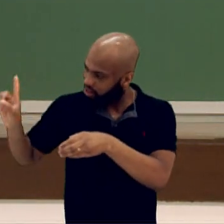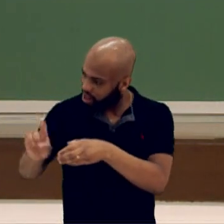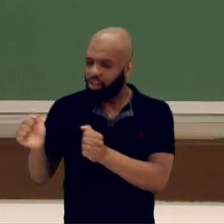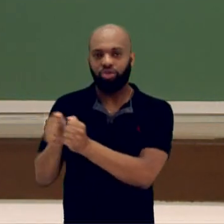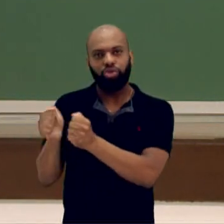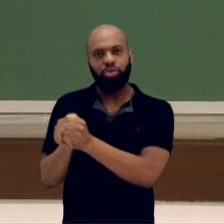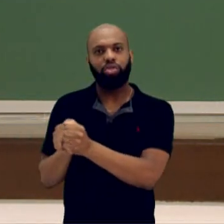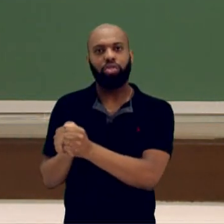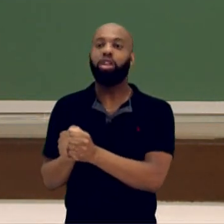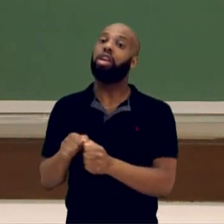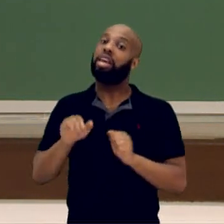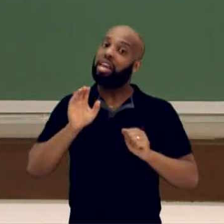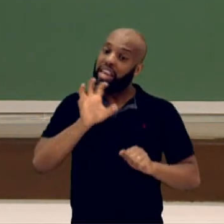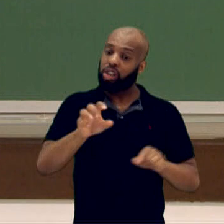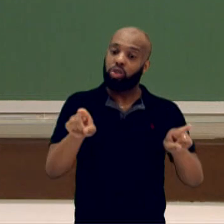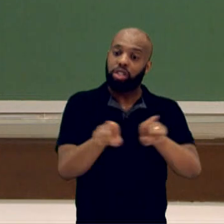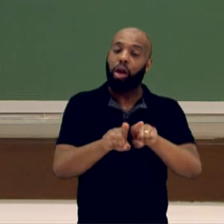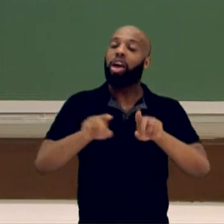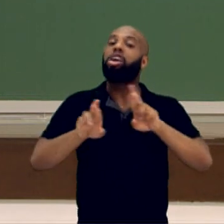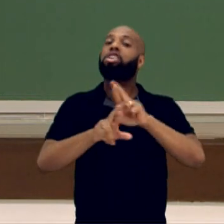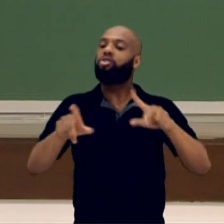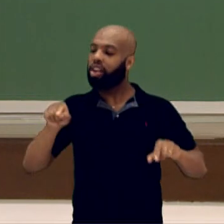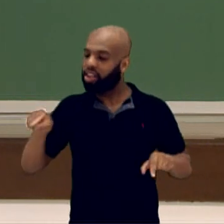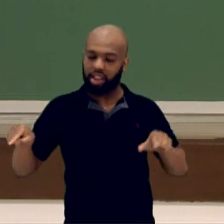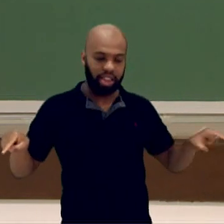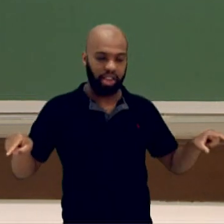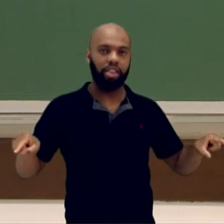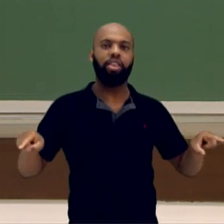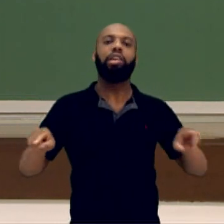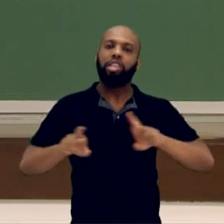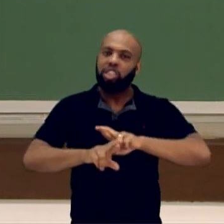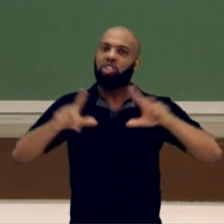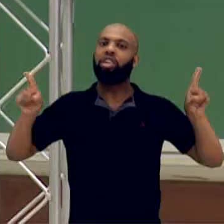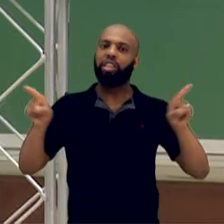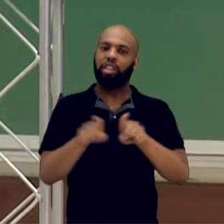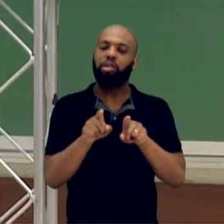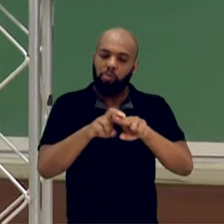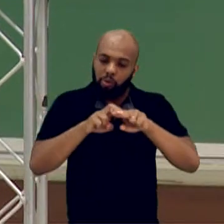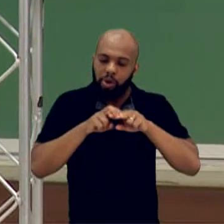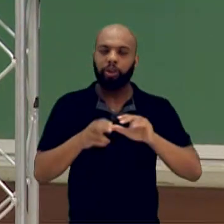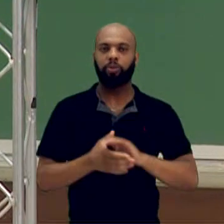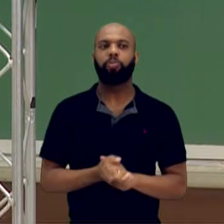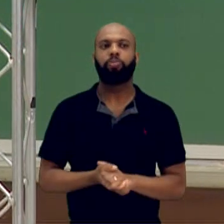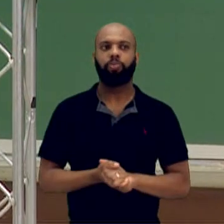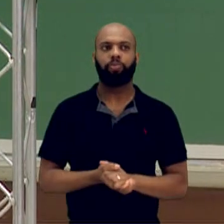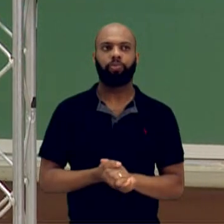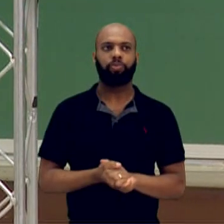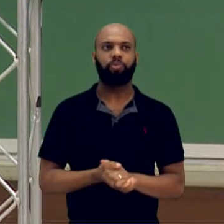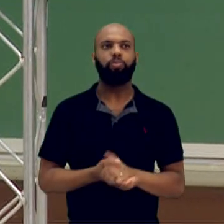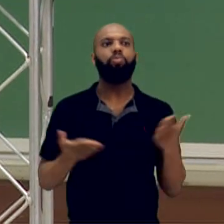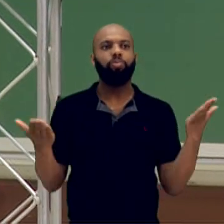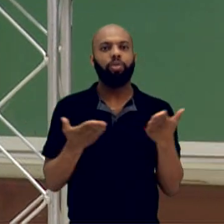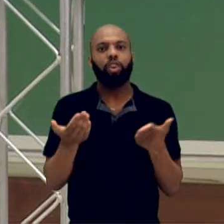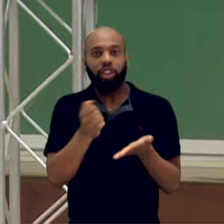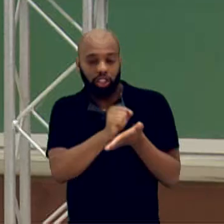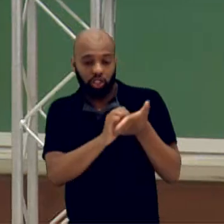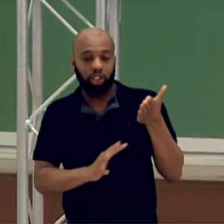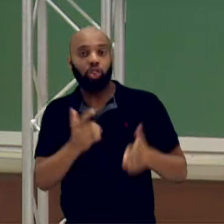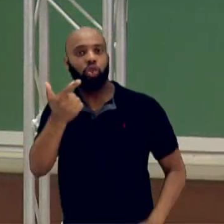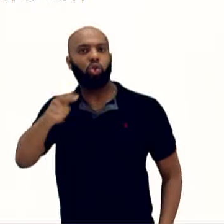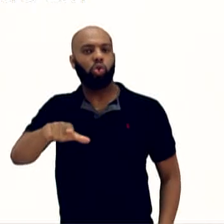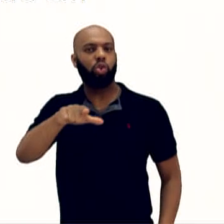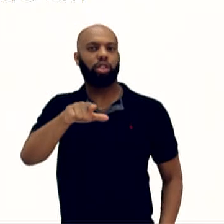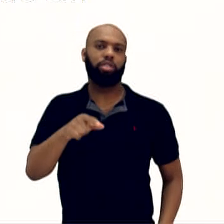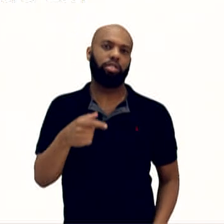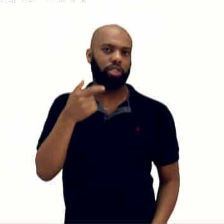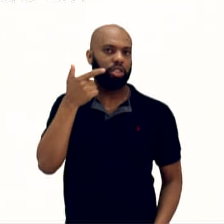os estoicos, né, e os epicuristas. Vão ser contrários aos epicuristas nesse sentido também. Perfeito? Então, mais um exercício aí para